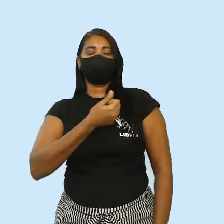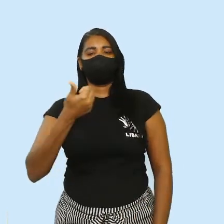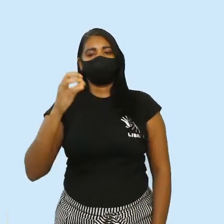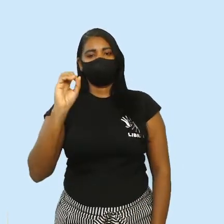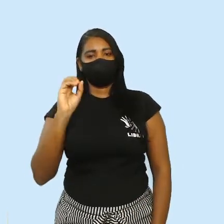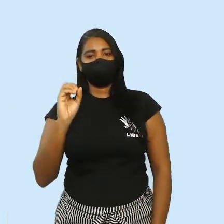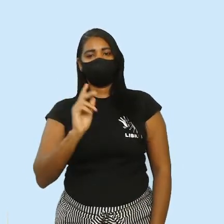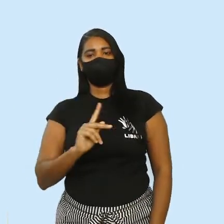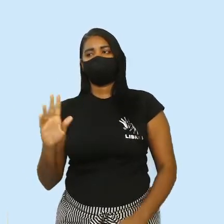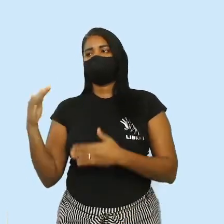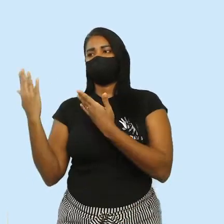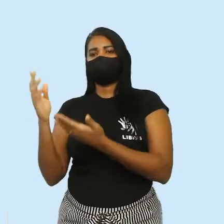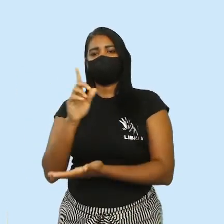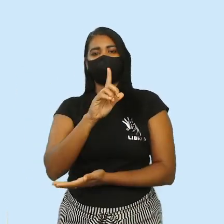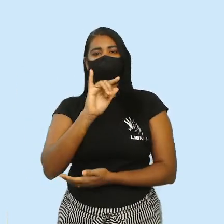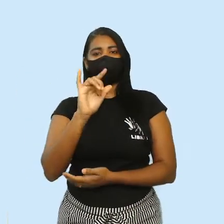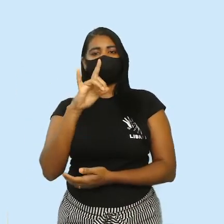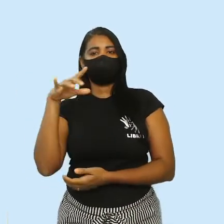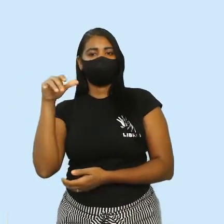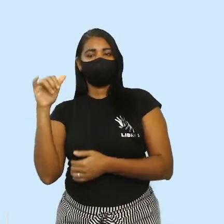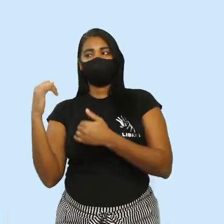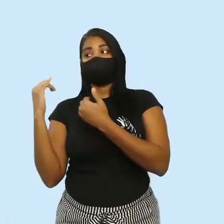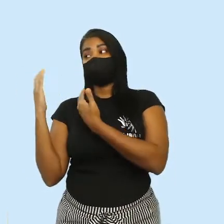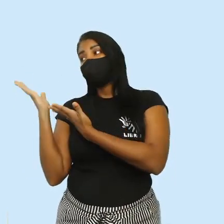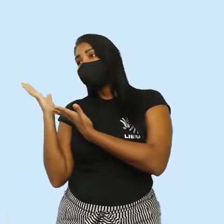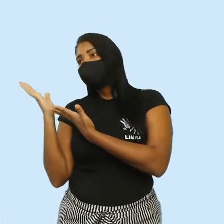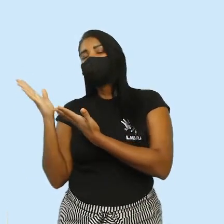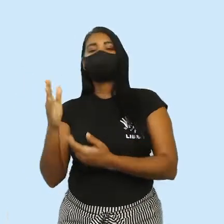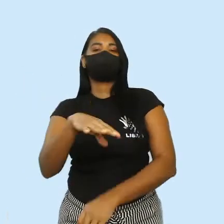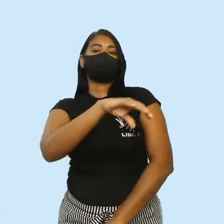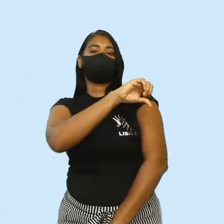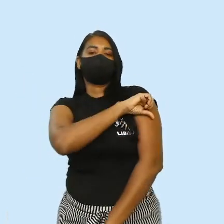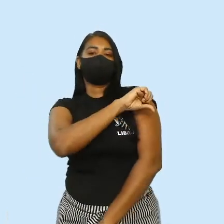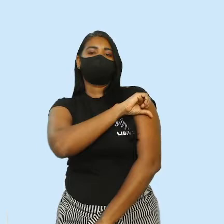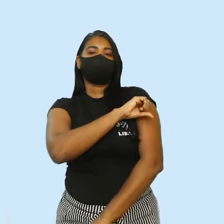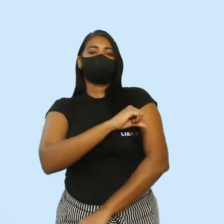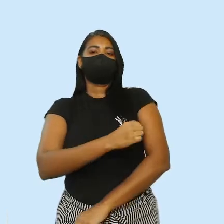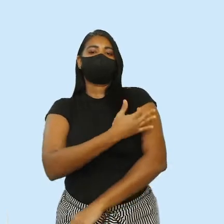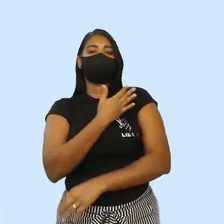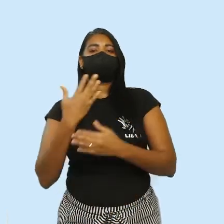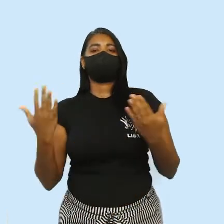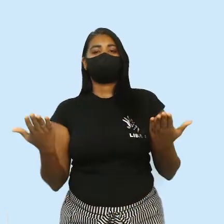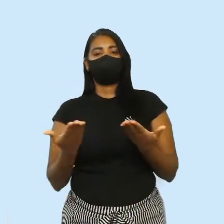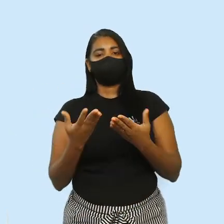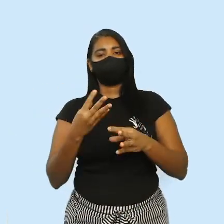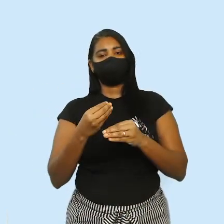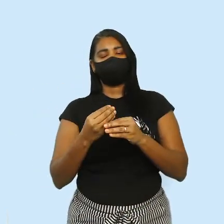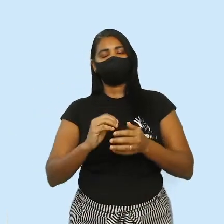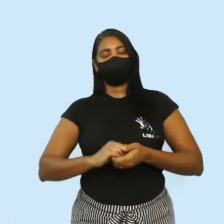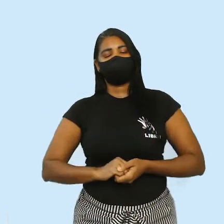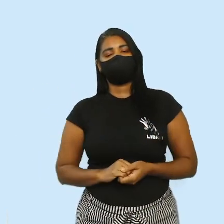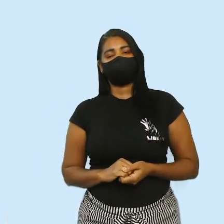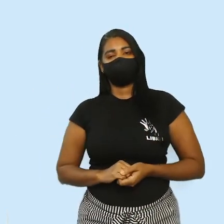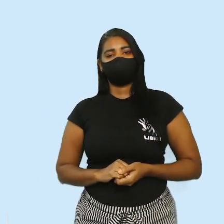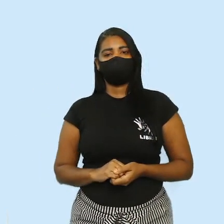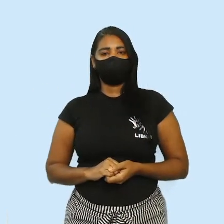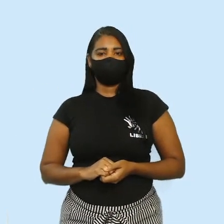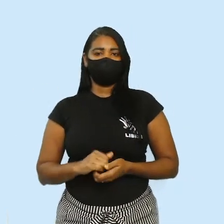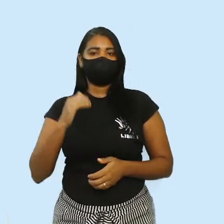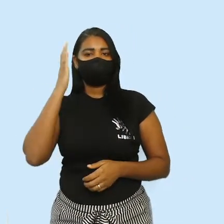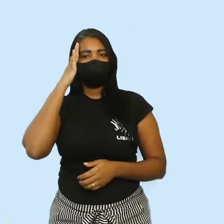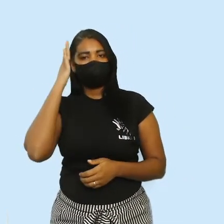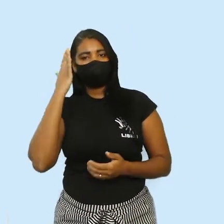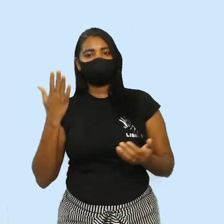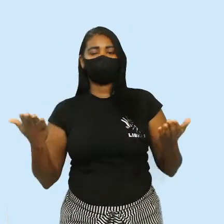Professora Lilian Pinto, que vocês já sabem quem é, sou euzinha, 9º ano no ensino fundamental. Vamos lá para o primeiro slide. Vamos